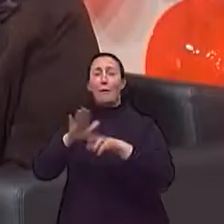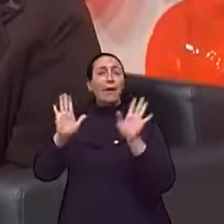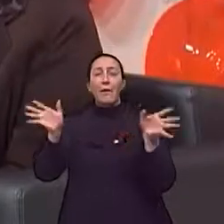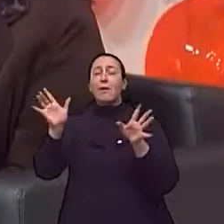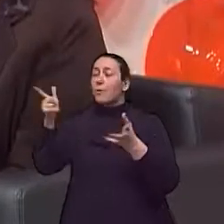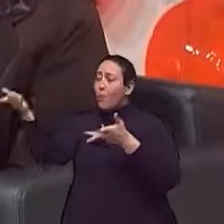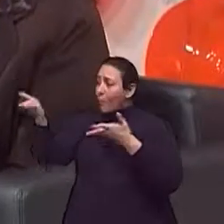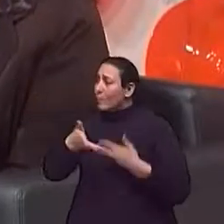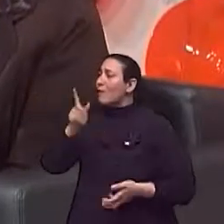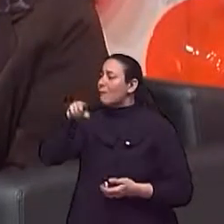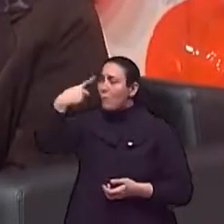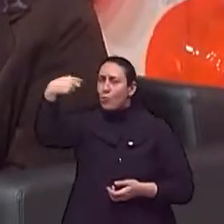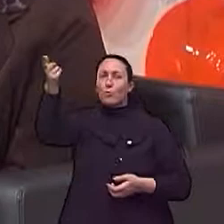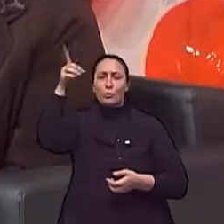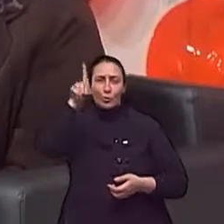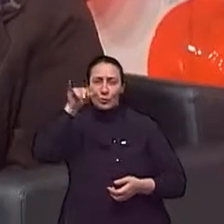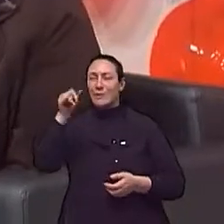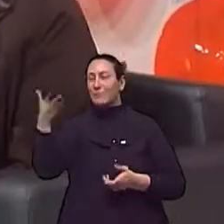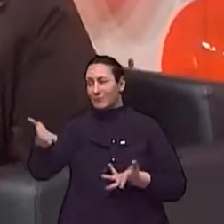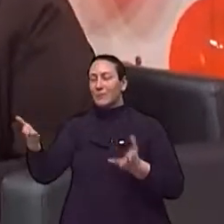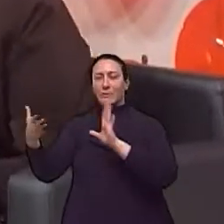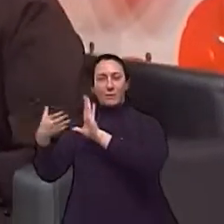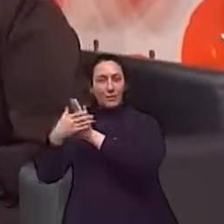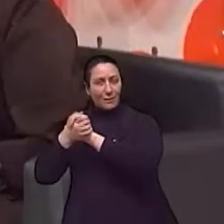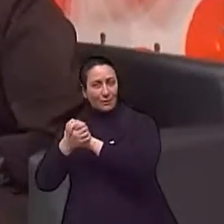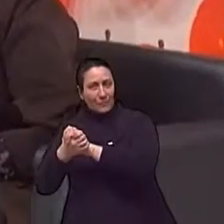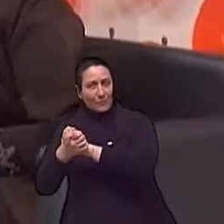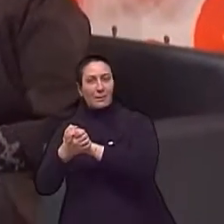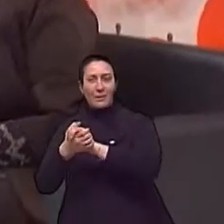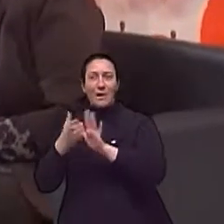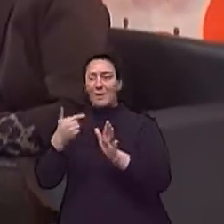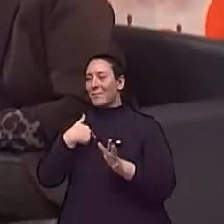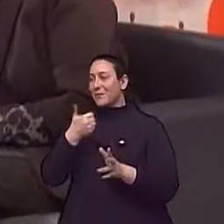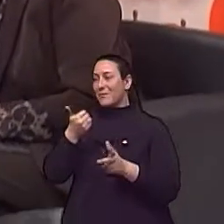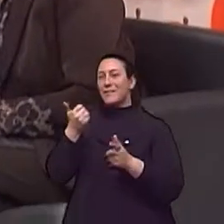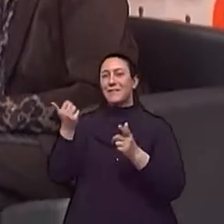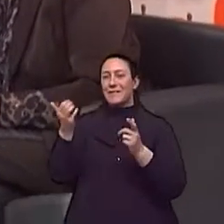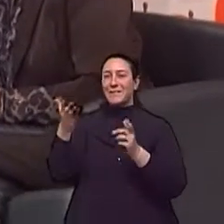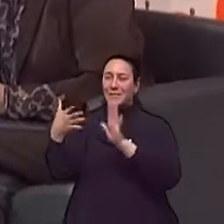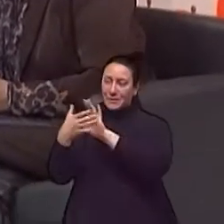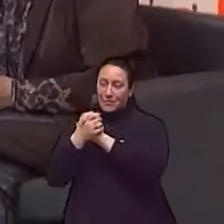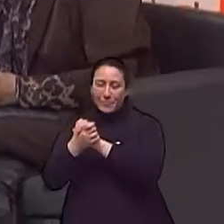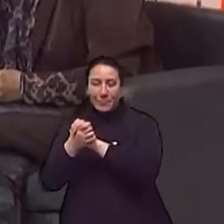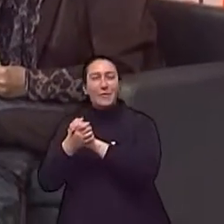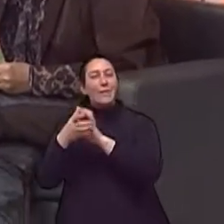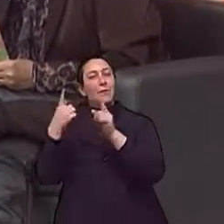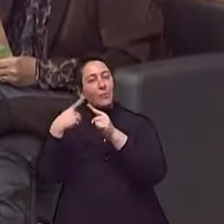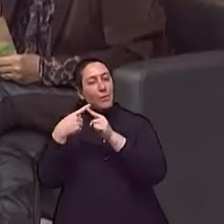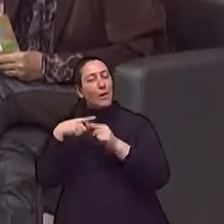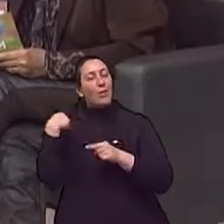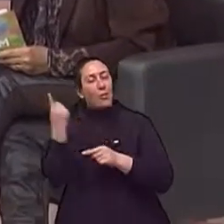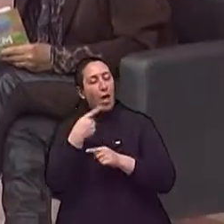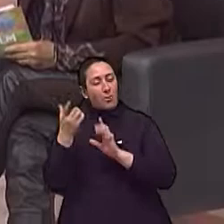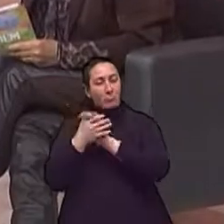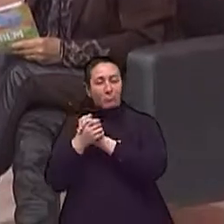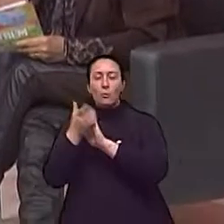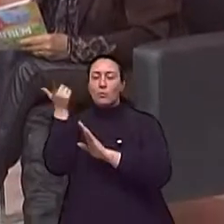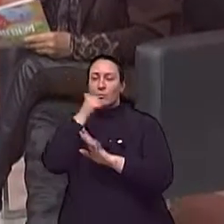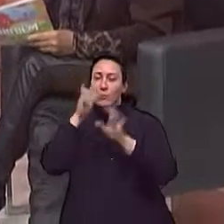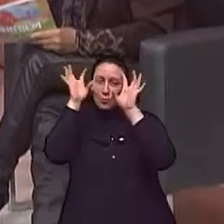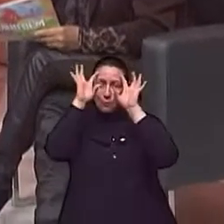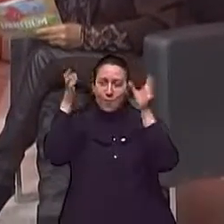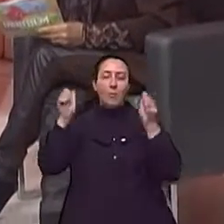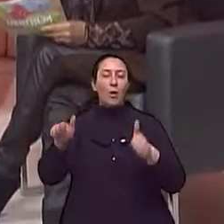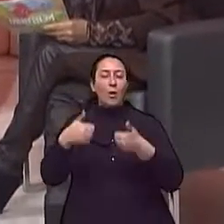um programa inteiro Doutora a sua mão esquerda pra gente dar mão mão esquerda eu sou canh ah de mãos de mãos dadas a gente resolve melhor né